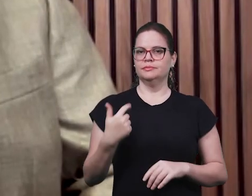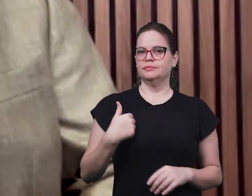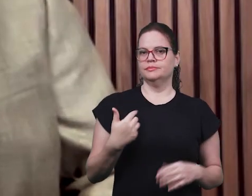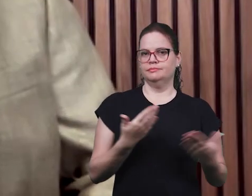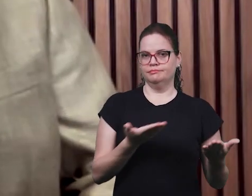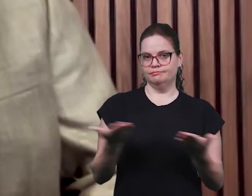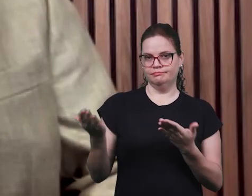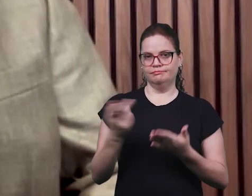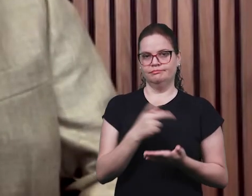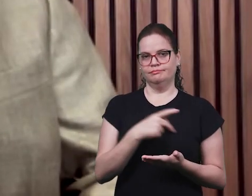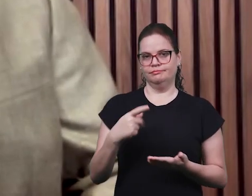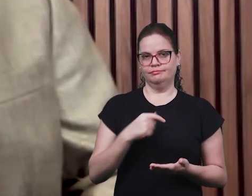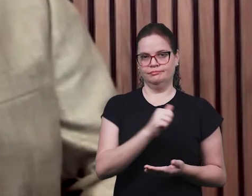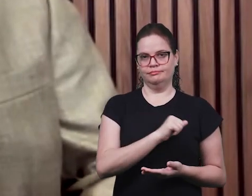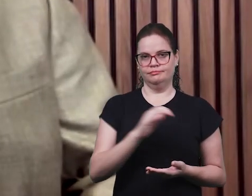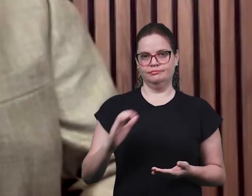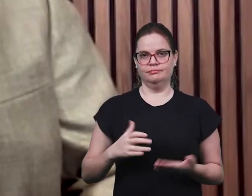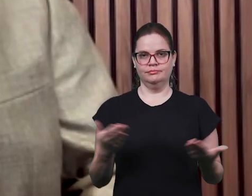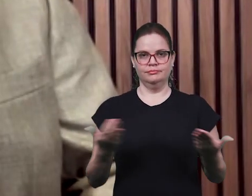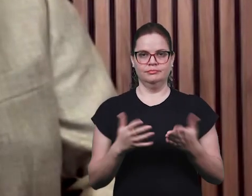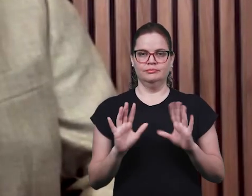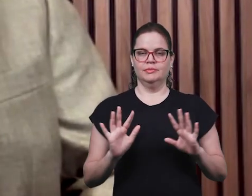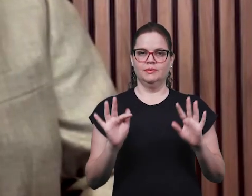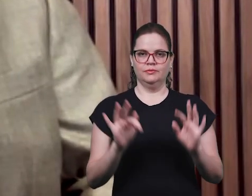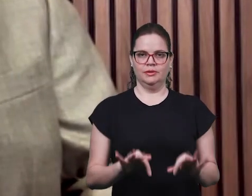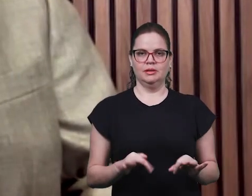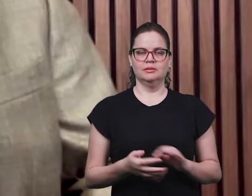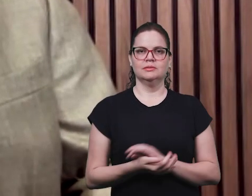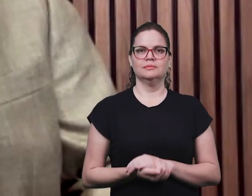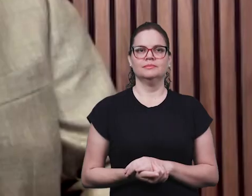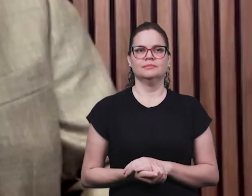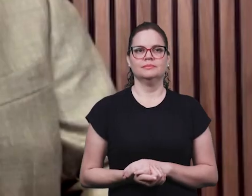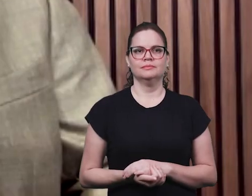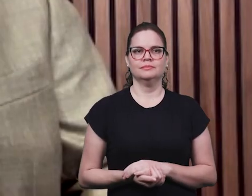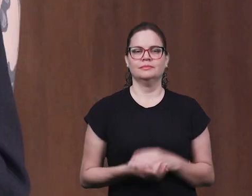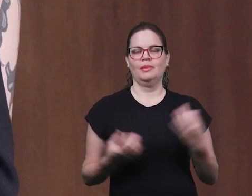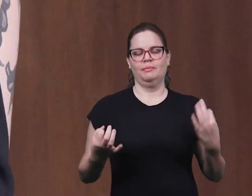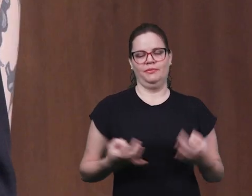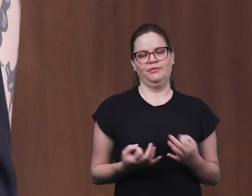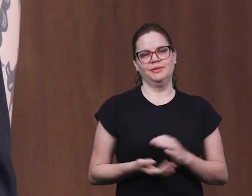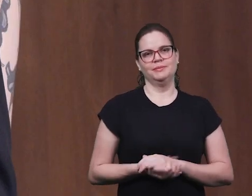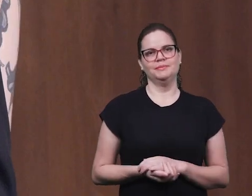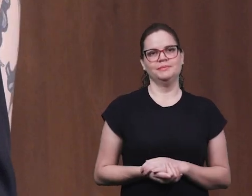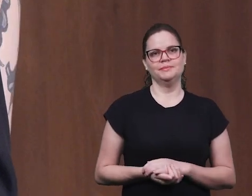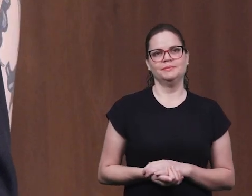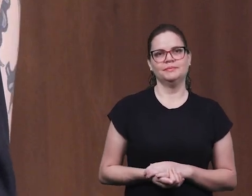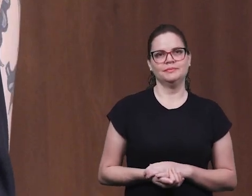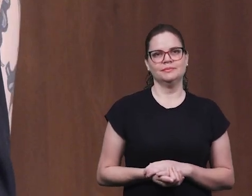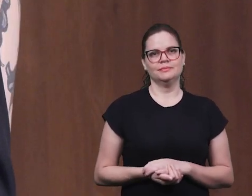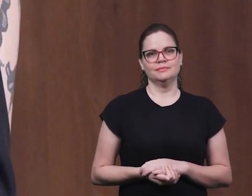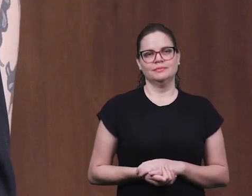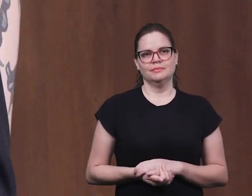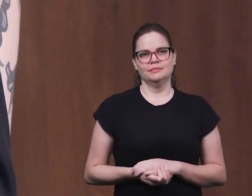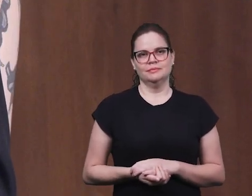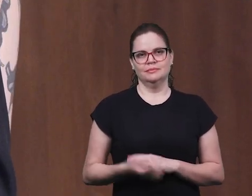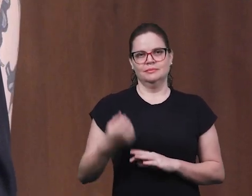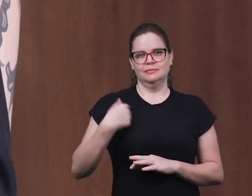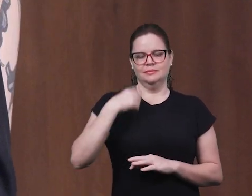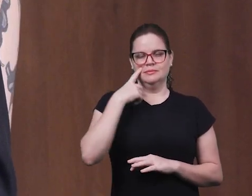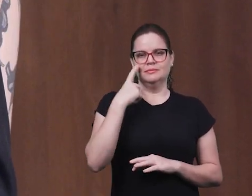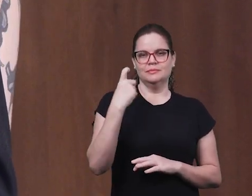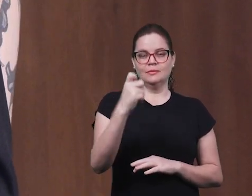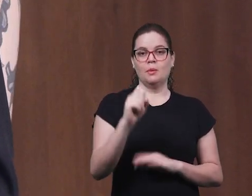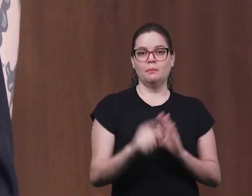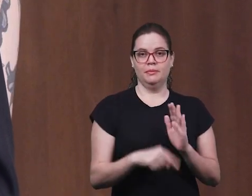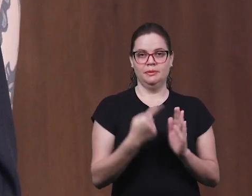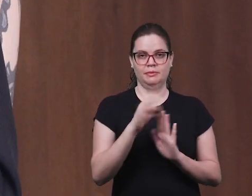você para as considerações finais, pastor Antônio Carlos. Perfeitamente. É muito interessante. O